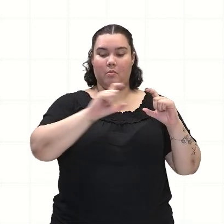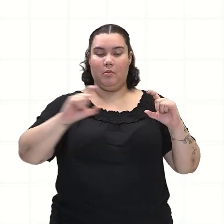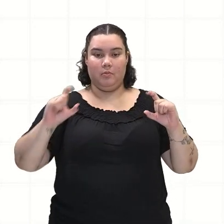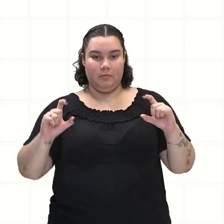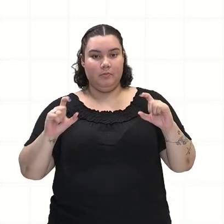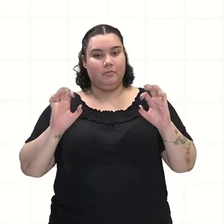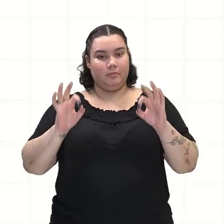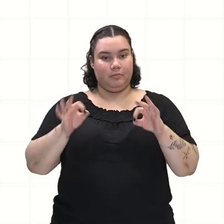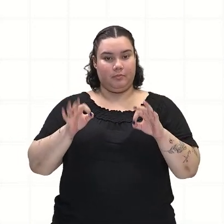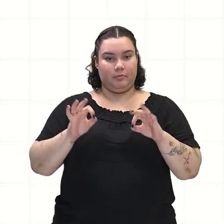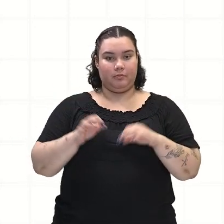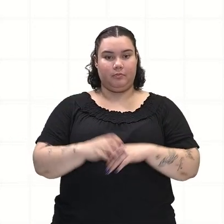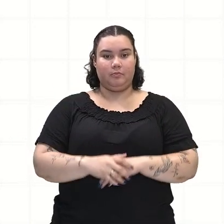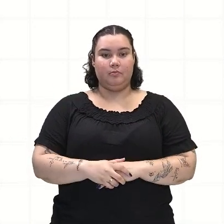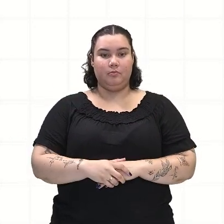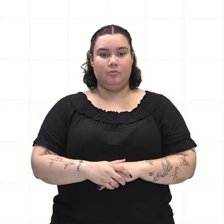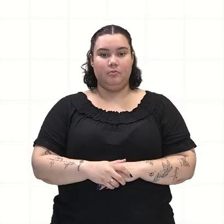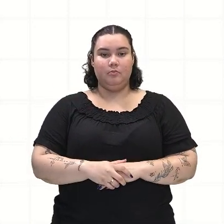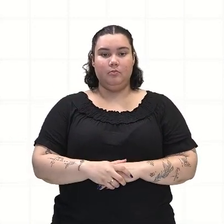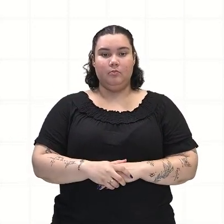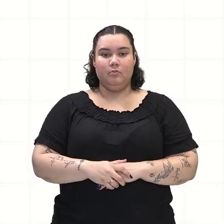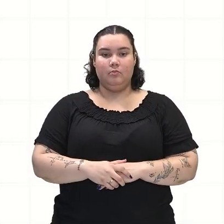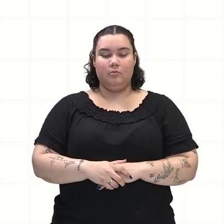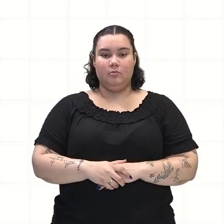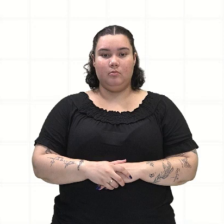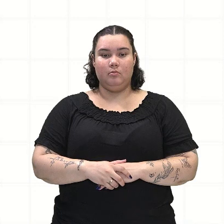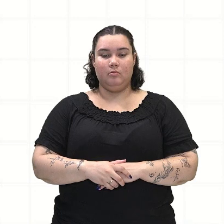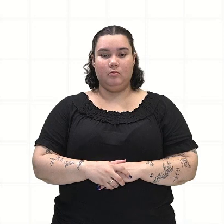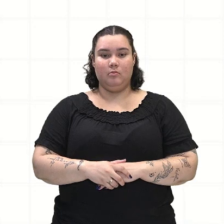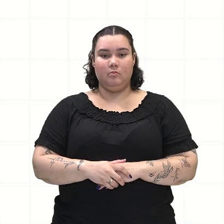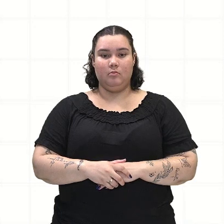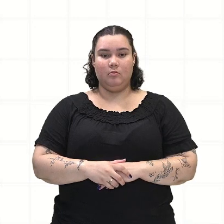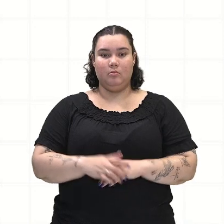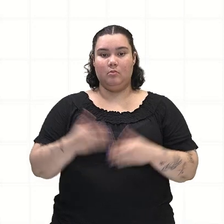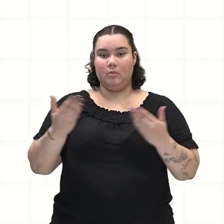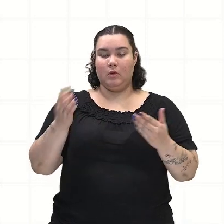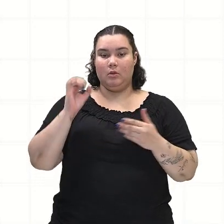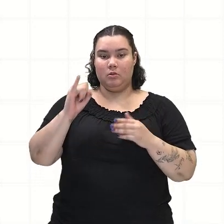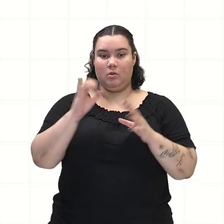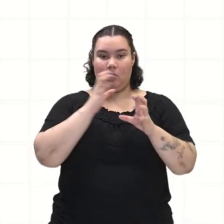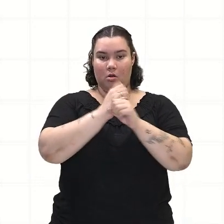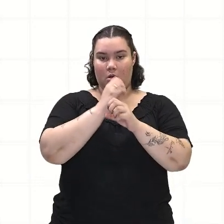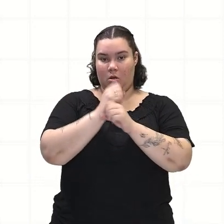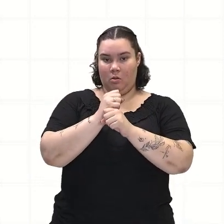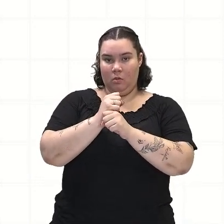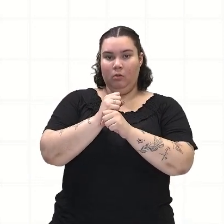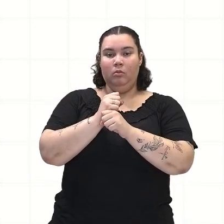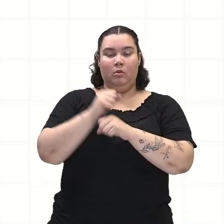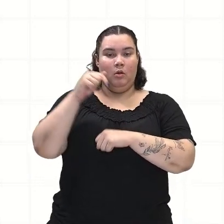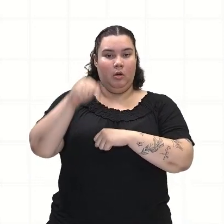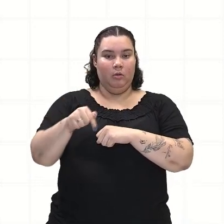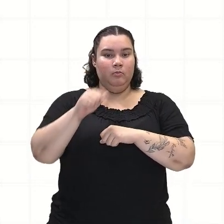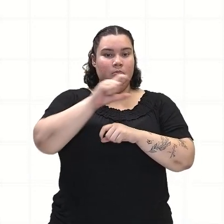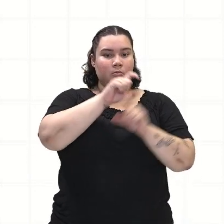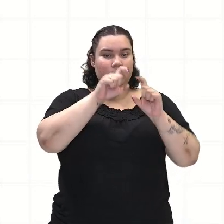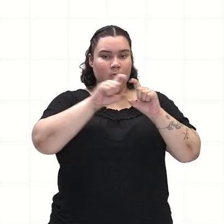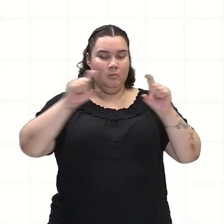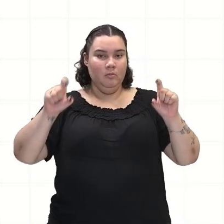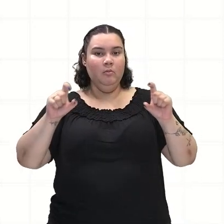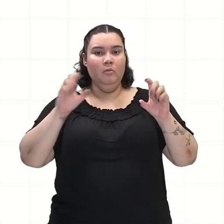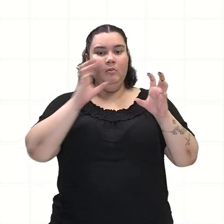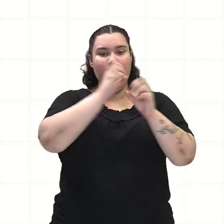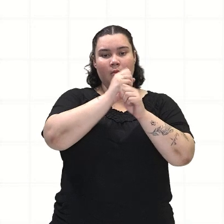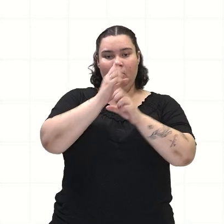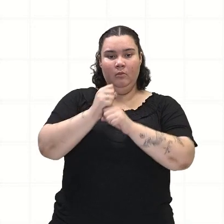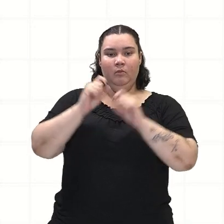estou fazendo o produto aqui das unidades. Então, se eu estou calculando o produto das unidades, eu tenho que lembrar o seguinte, vai